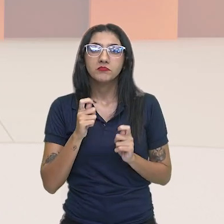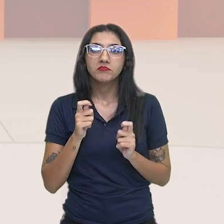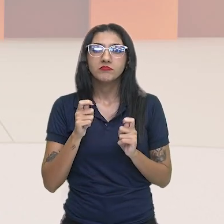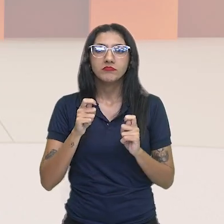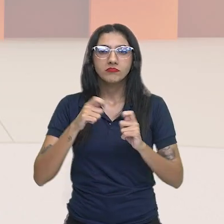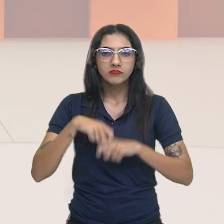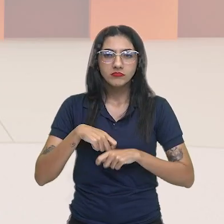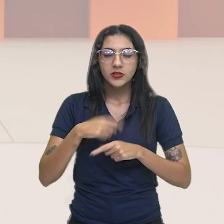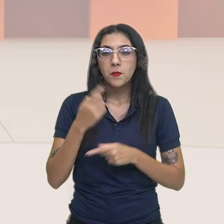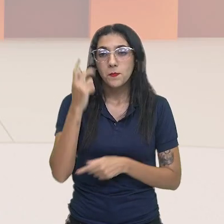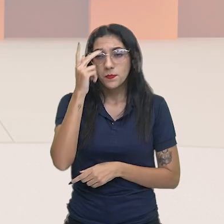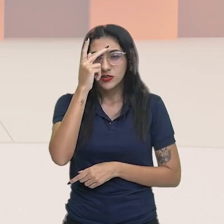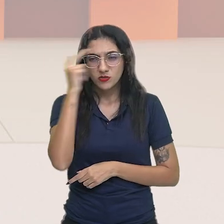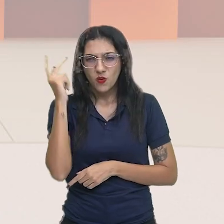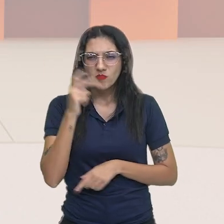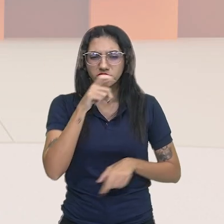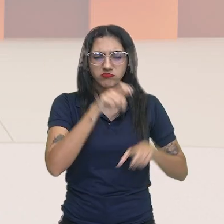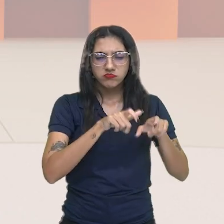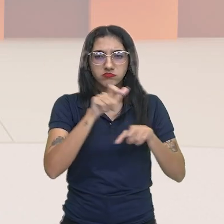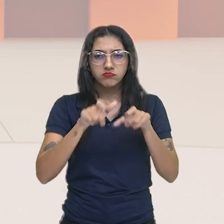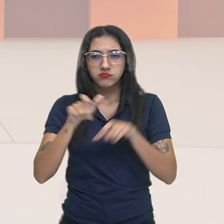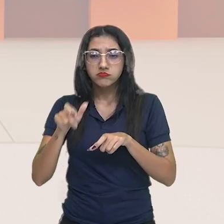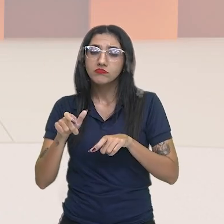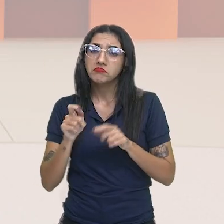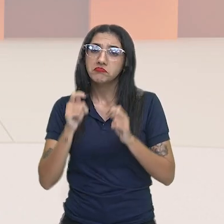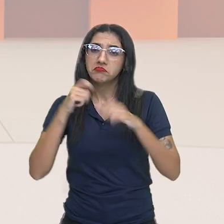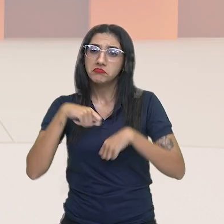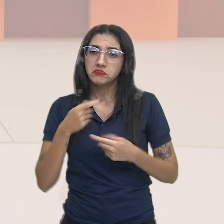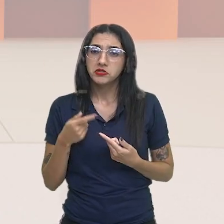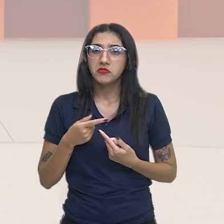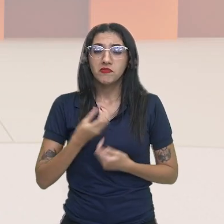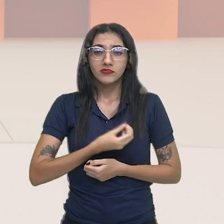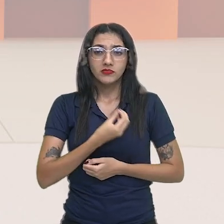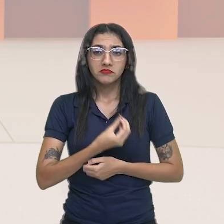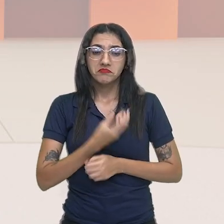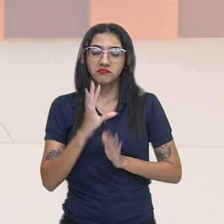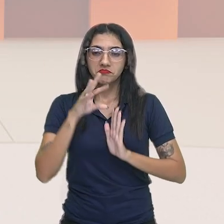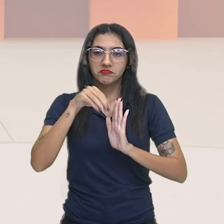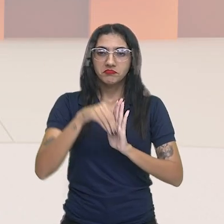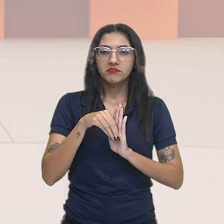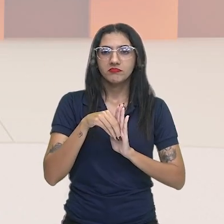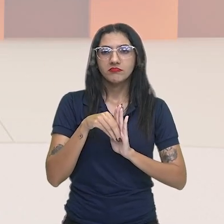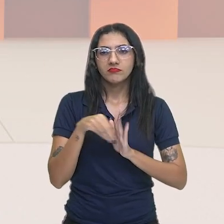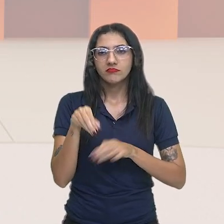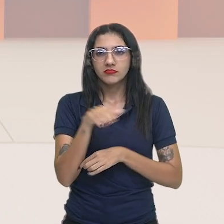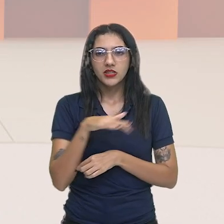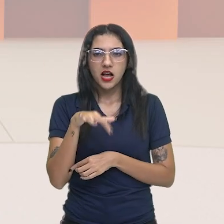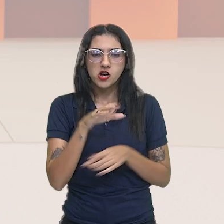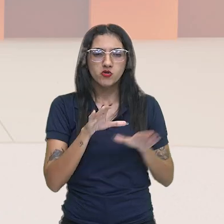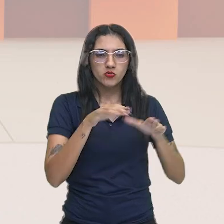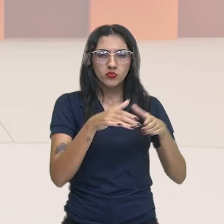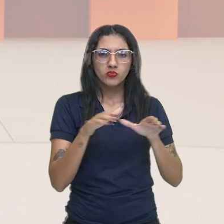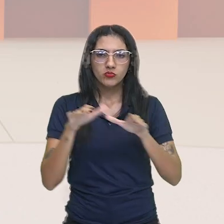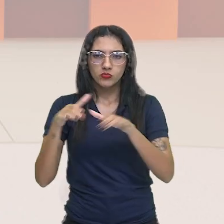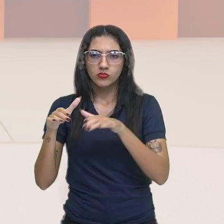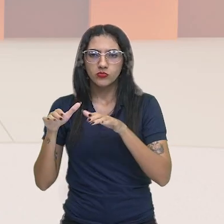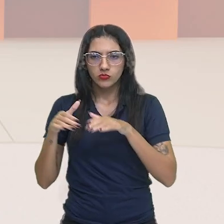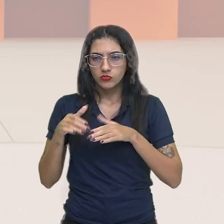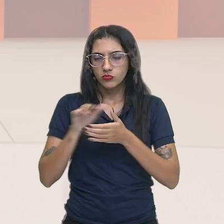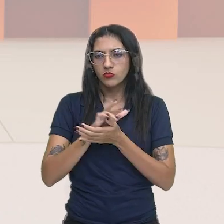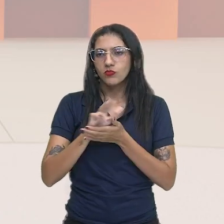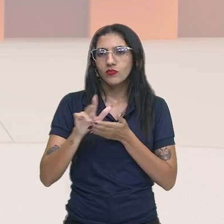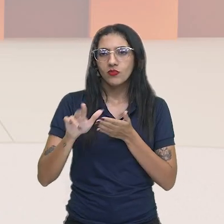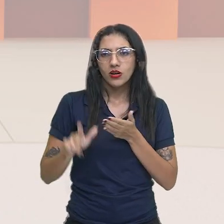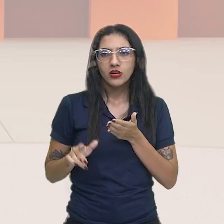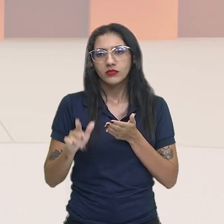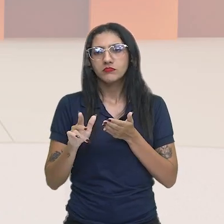que as pessoas possam conviver, né, dentro dos grupos sociais, de